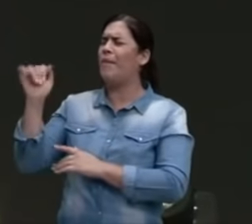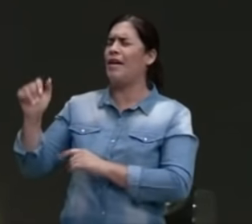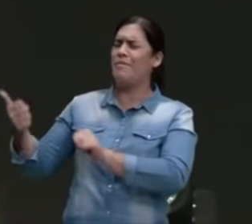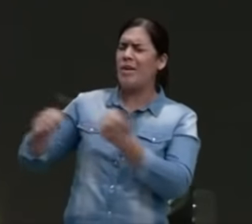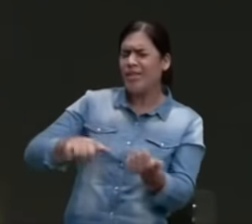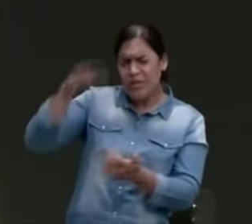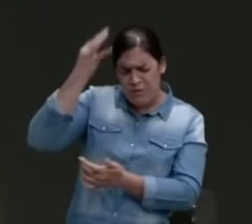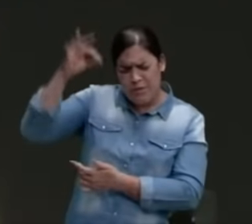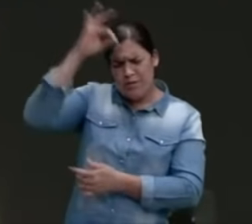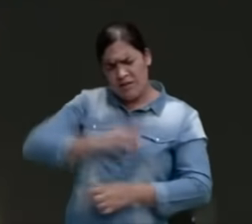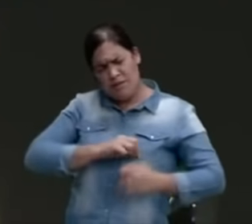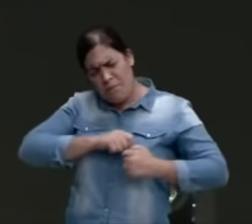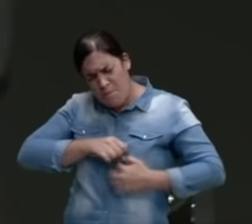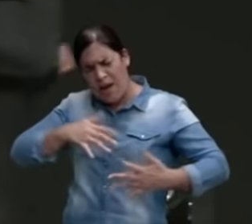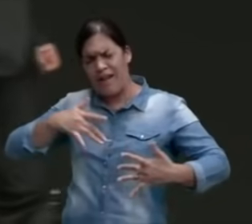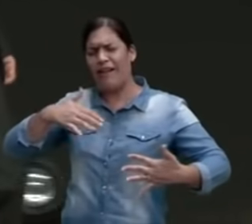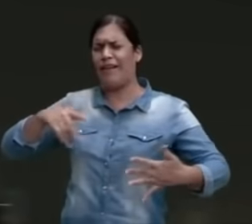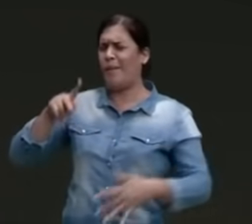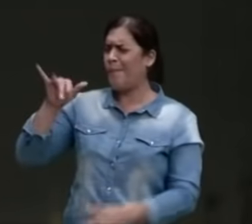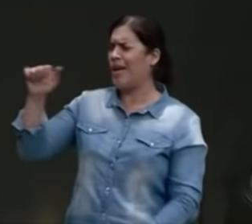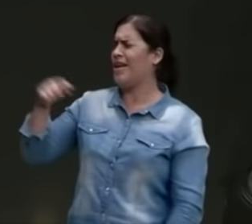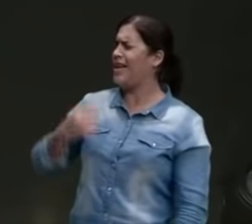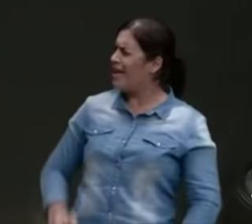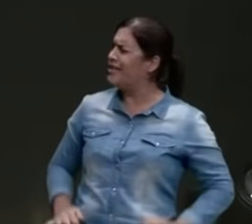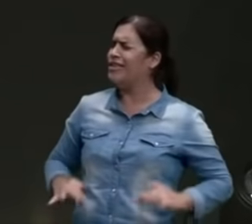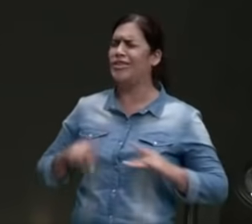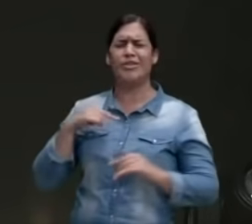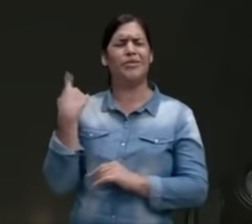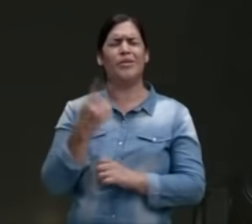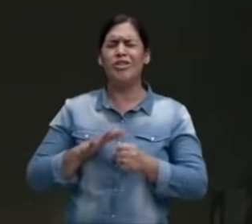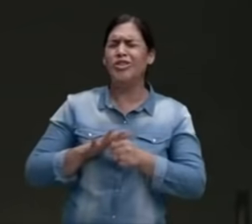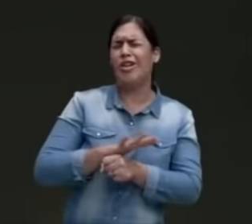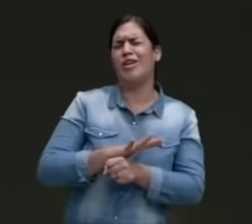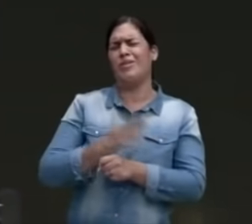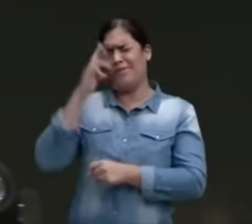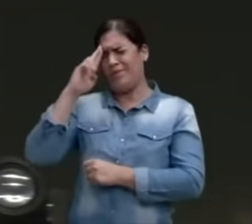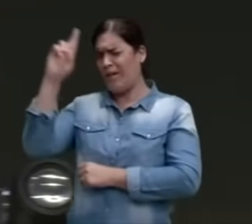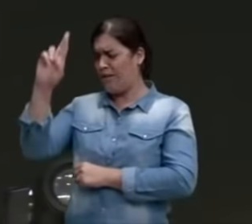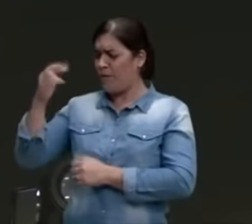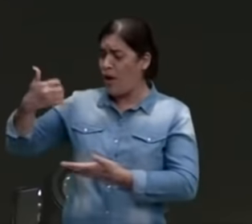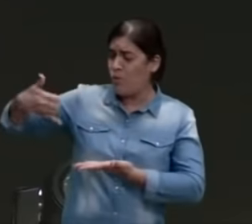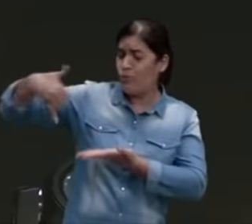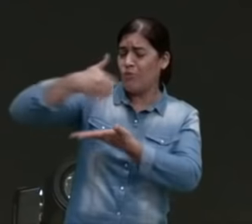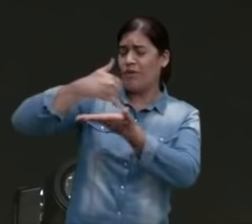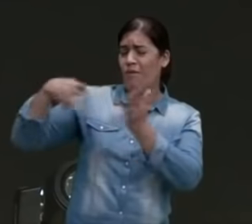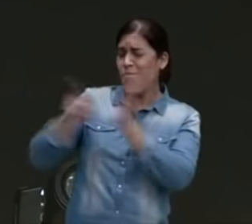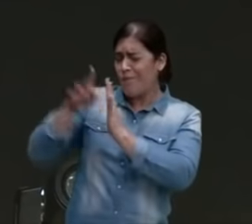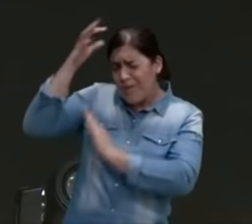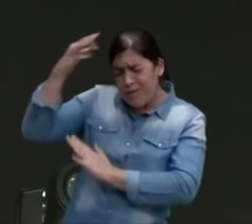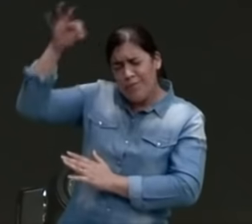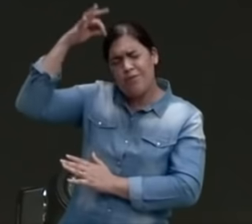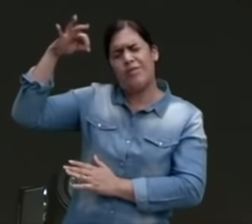com o Espírito Santo. Que o Senhor possa nos encher, meu Pai. Oh, Deus, que a unção do Teu Espírito Santo